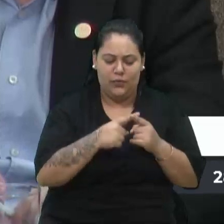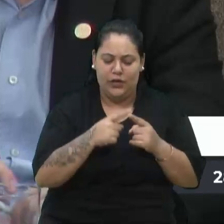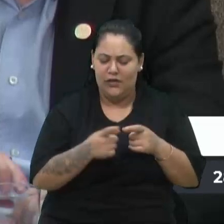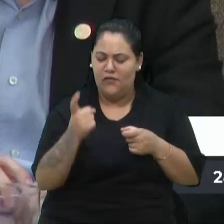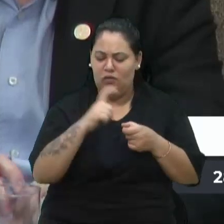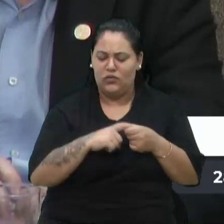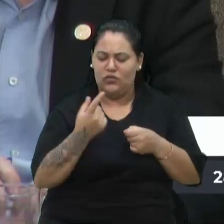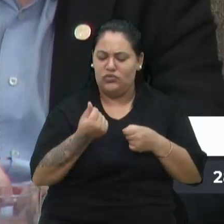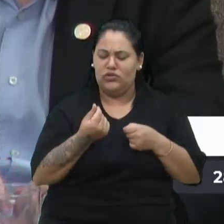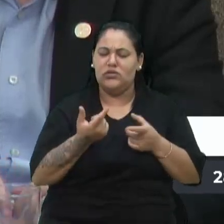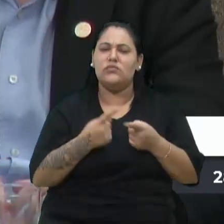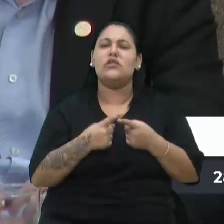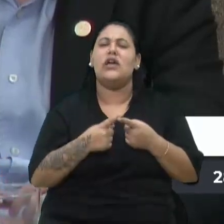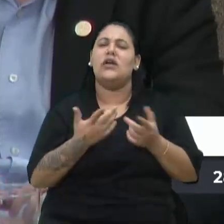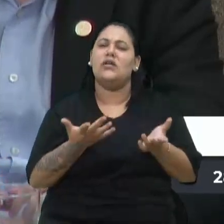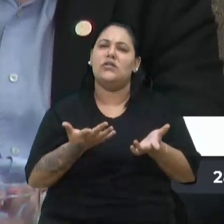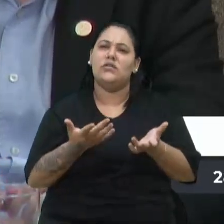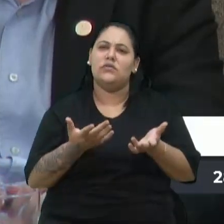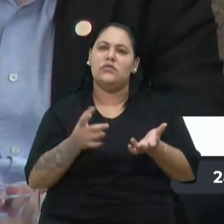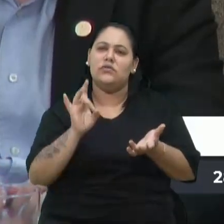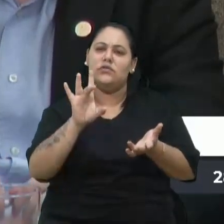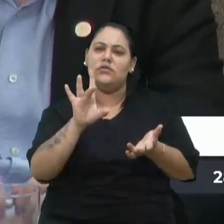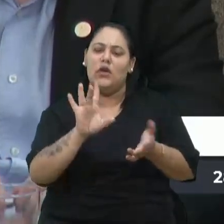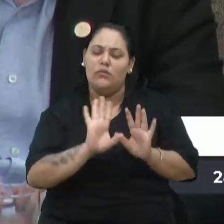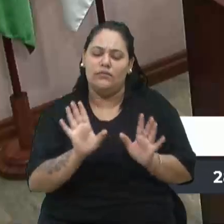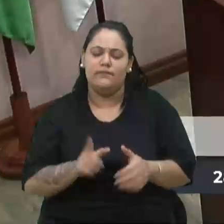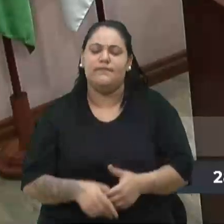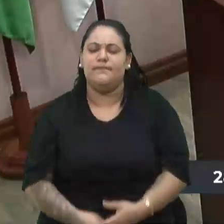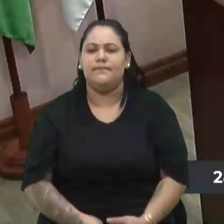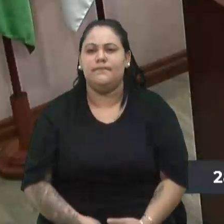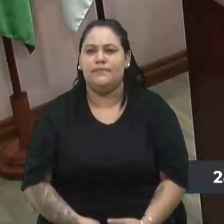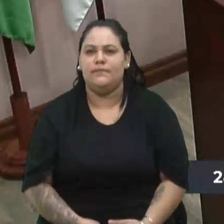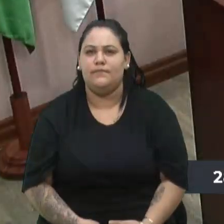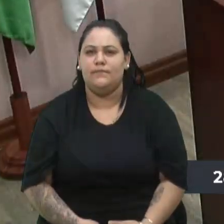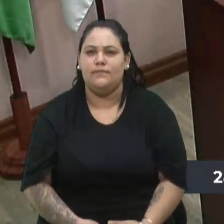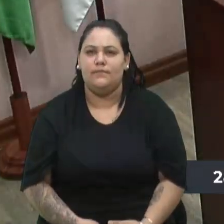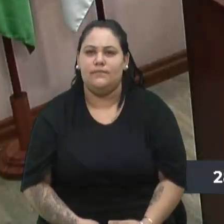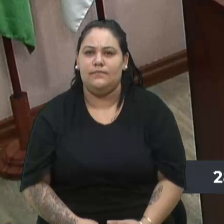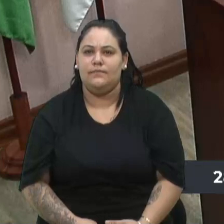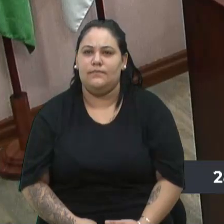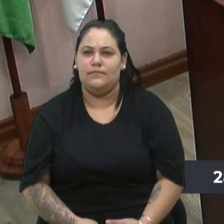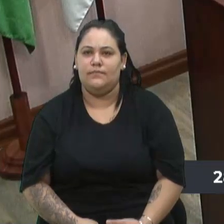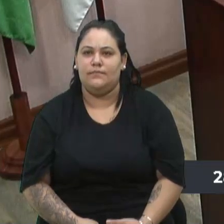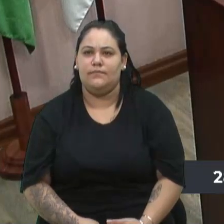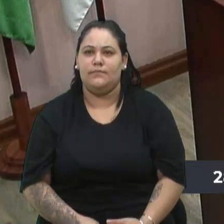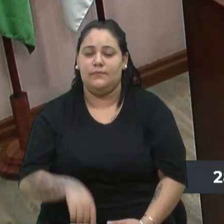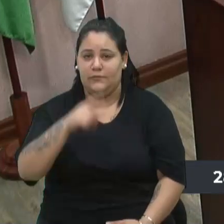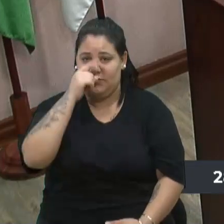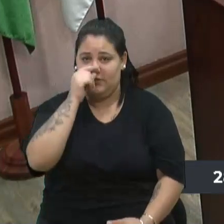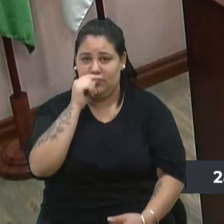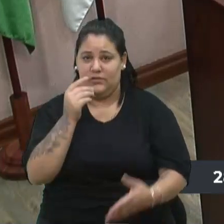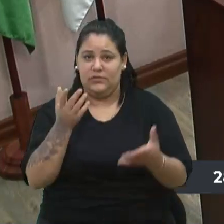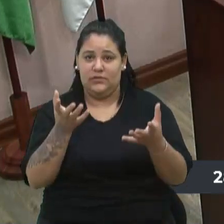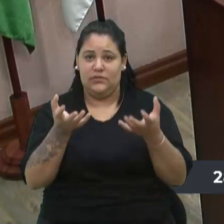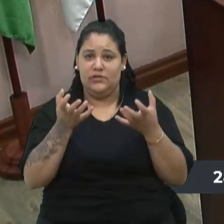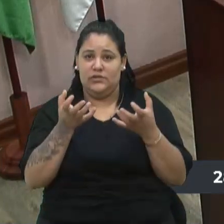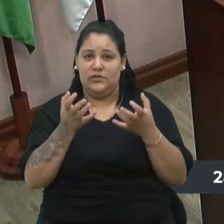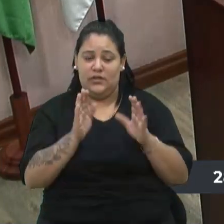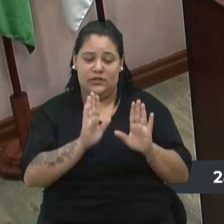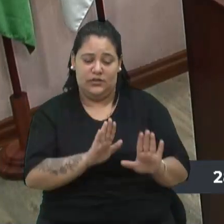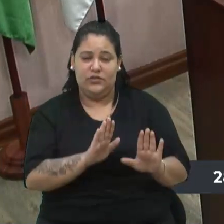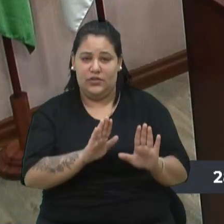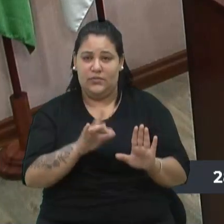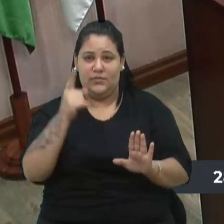dinheiro? Era isso, vereador. Vereador Fantinel, e aqui eu quero deixar uma